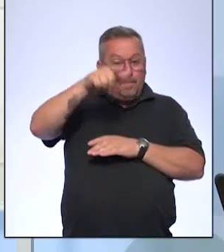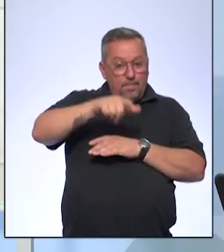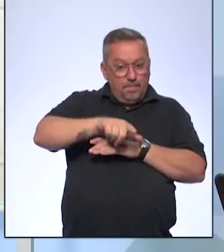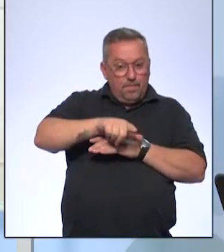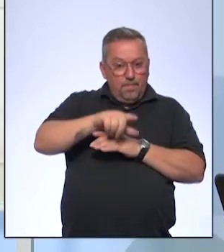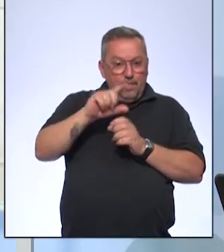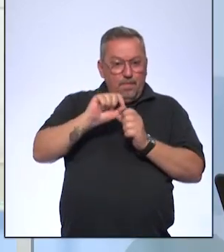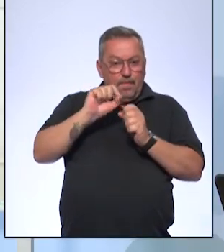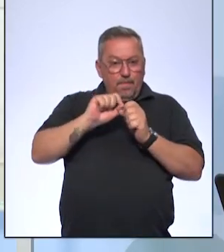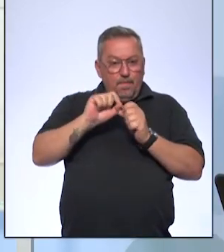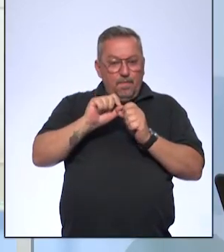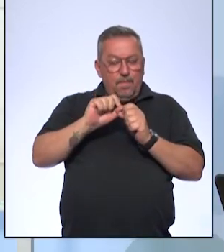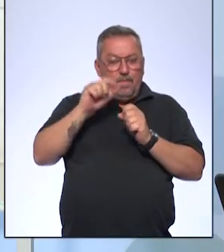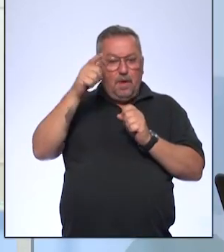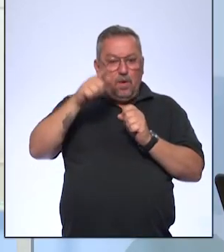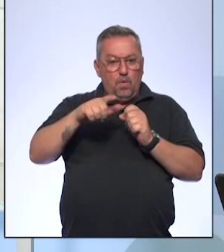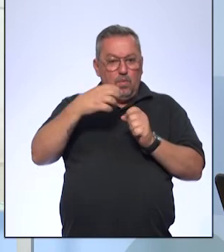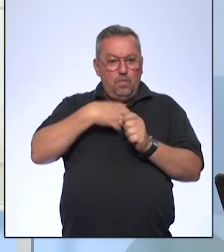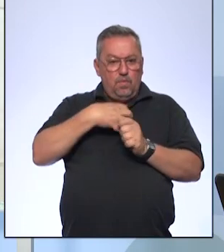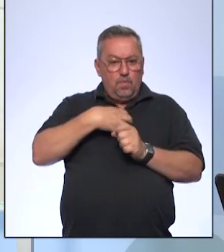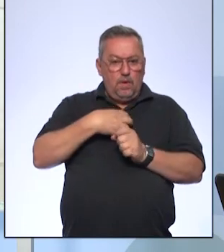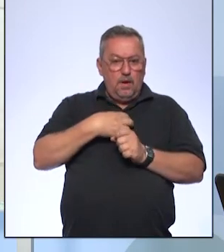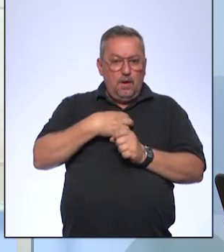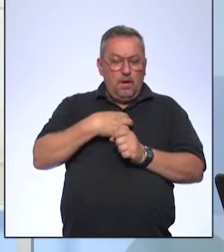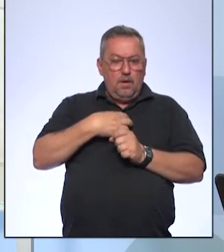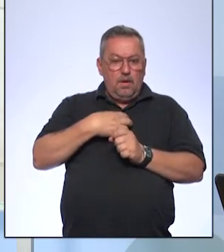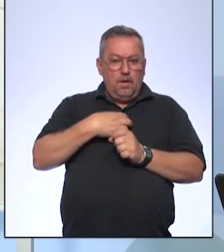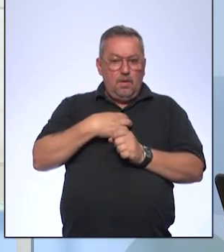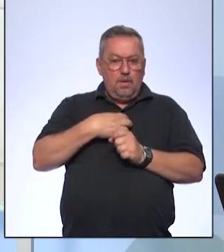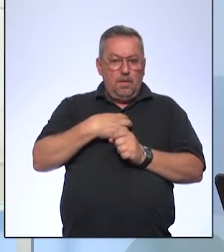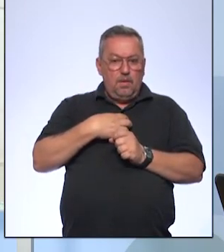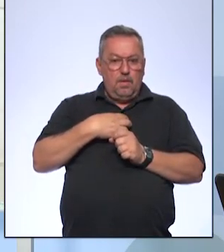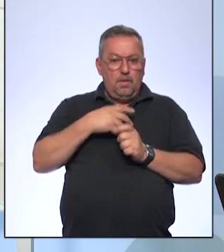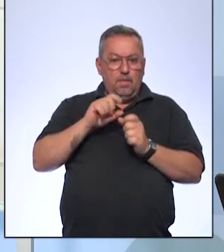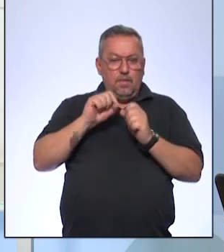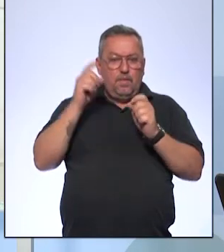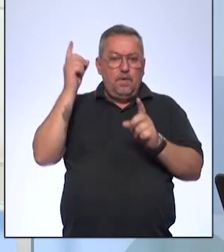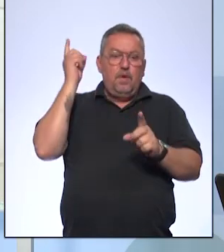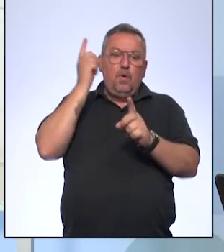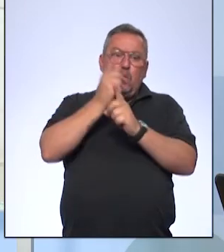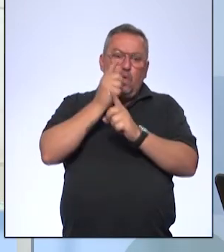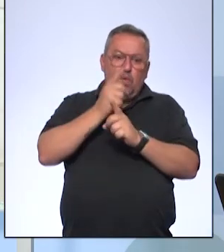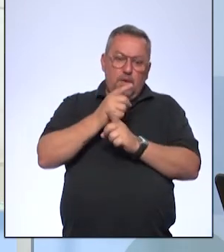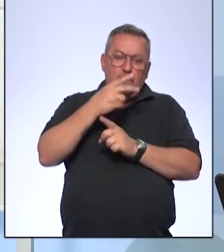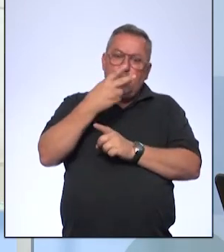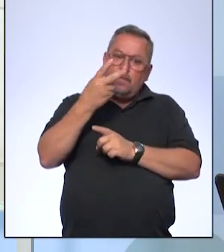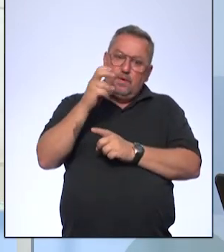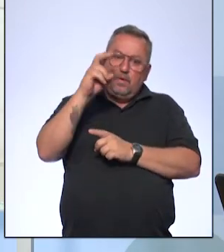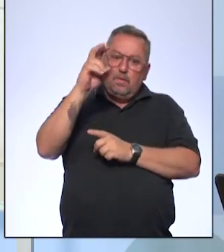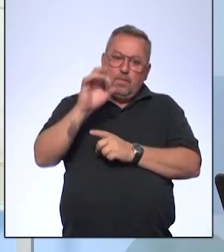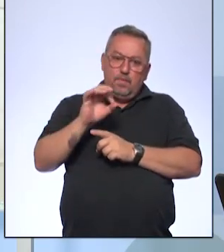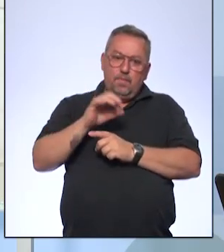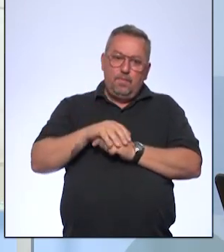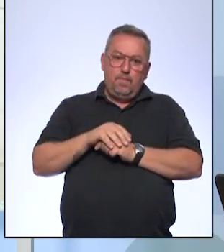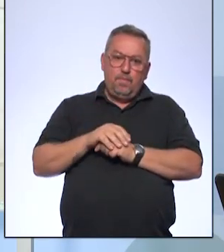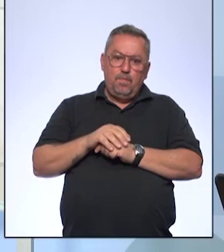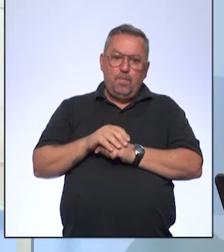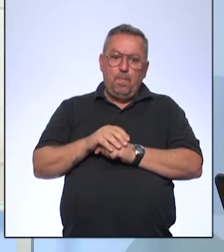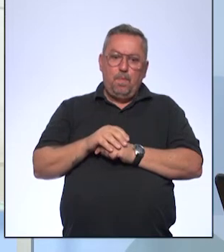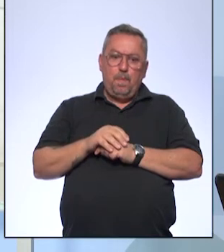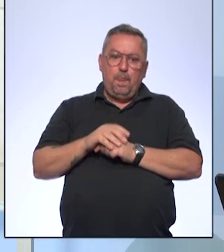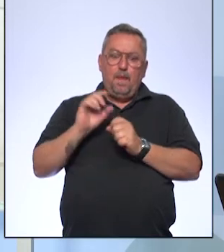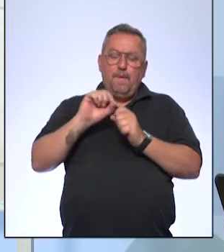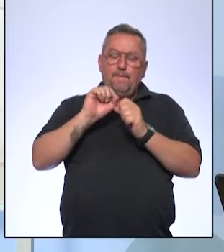e opera a outra, no caso aí, a outra conta para você encontrar dos 25%. Eu vou fazer, no caso,